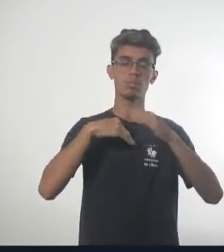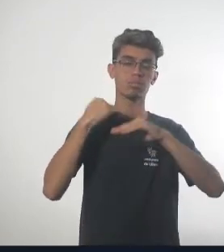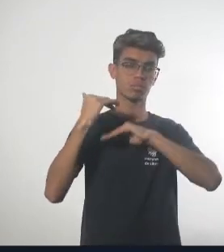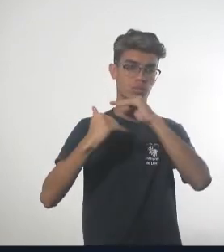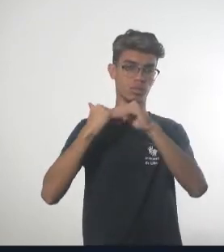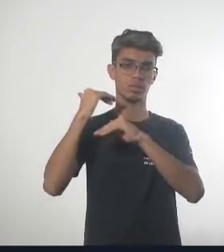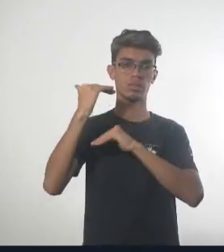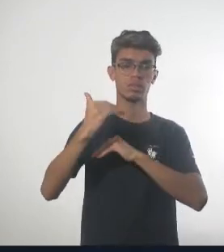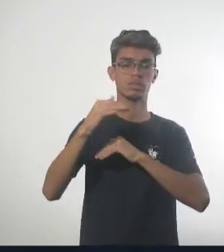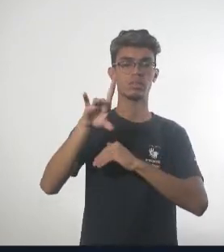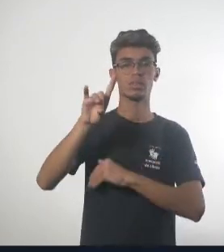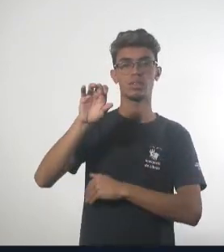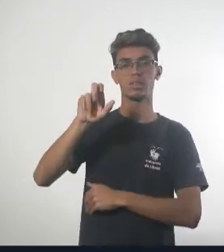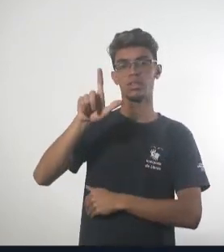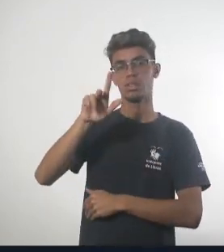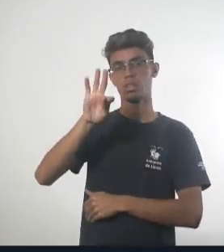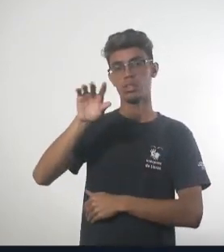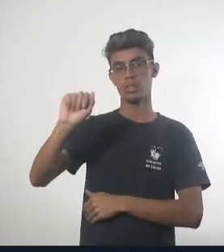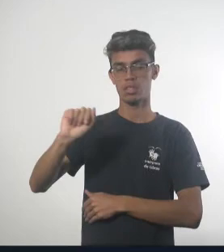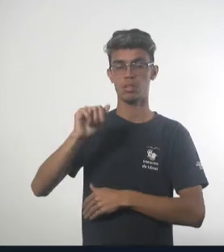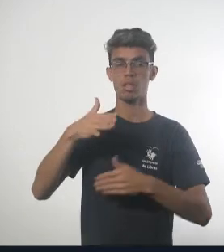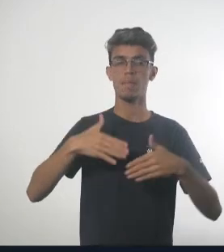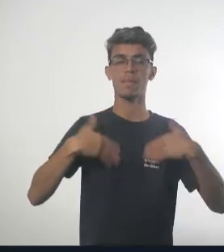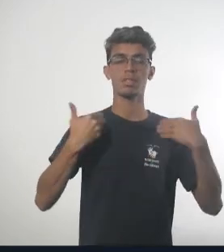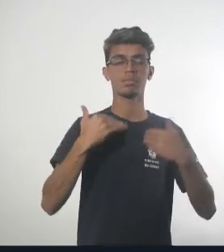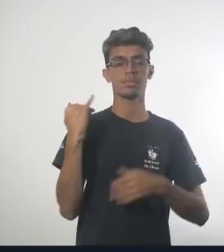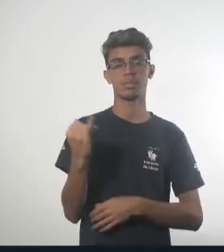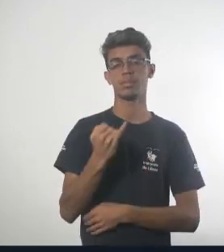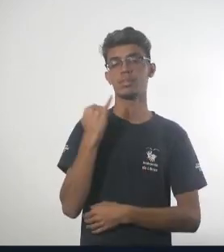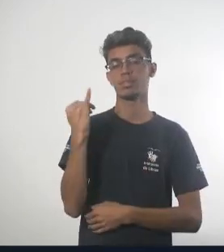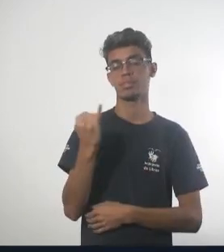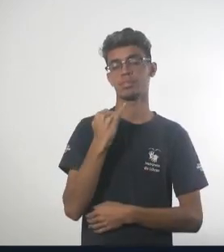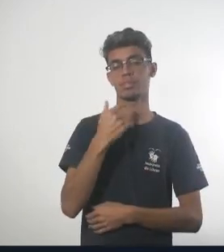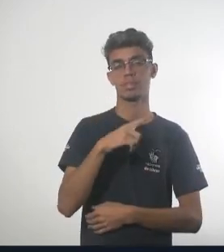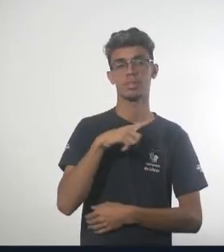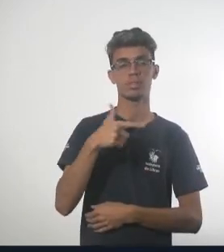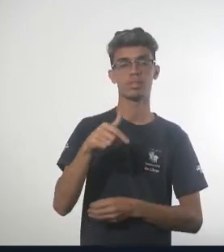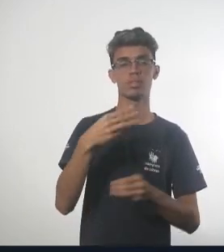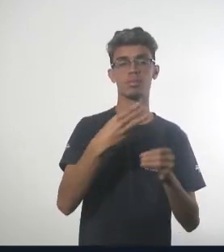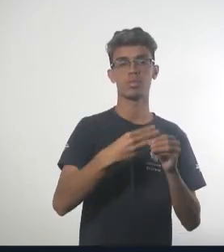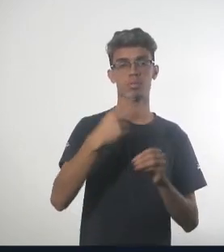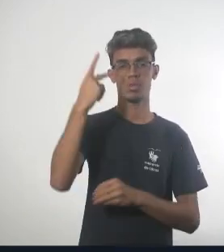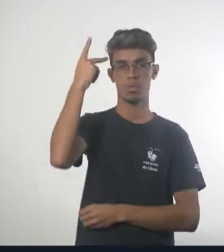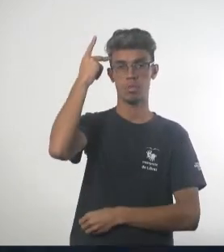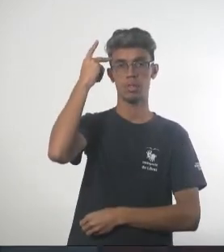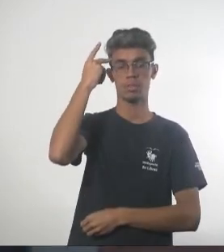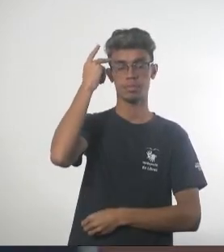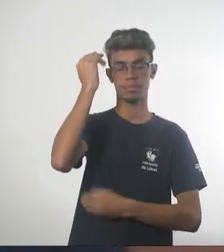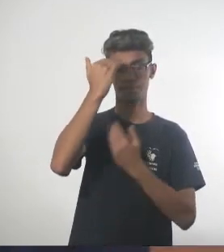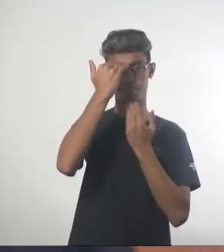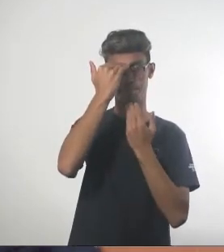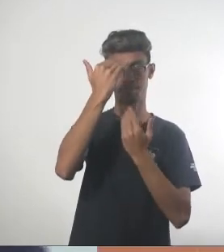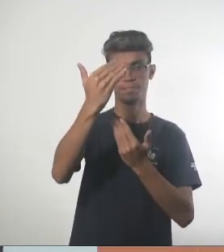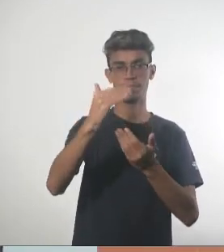Delta, nós não tivemos um impacto importante nos casos e na curva epidêmica do município de São Paulo.